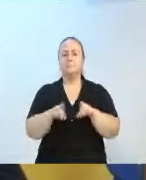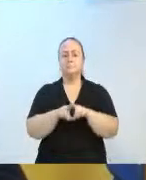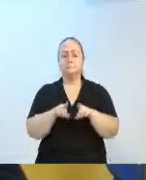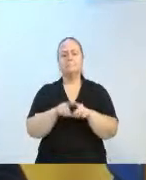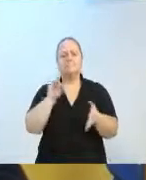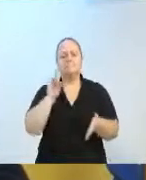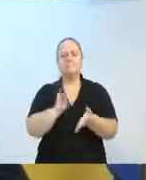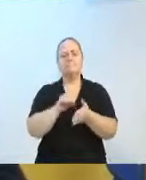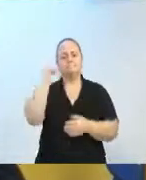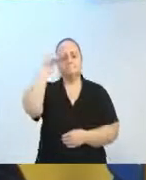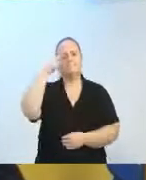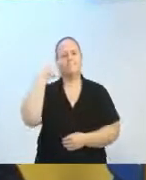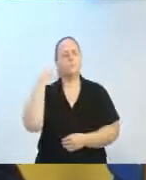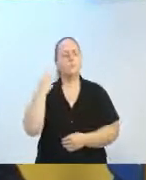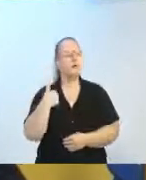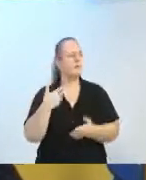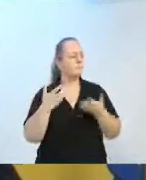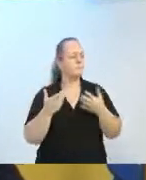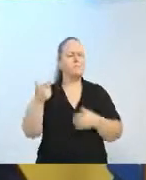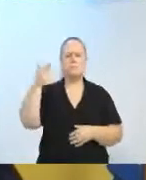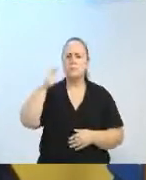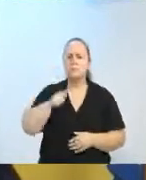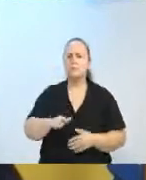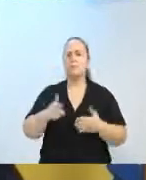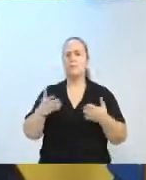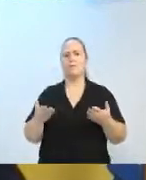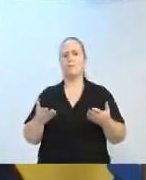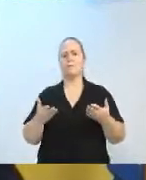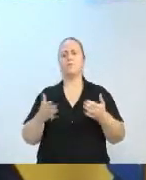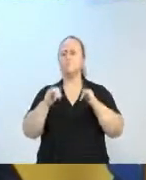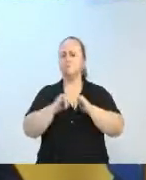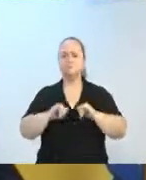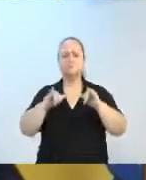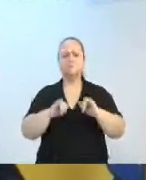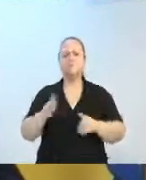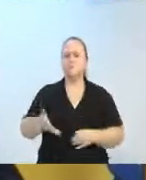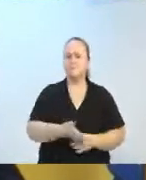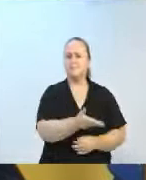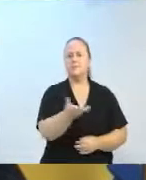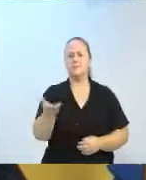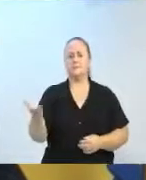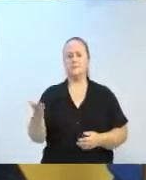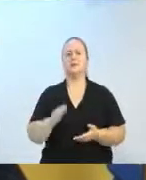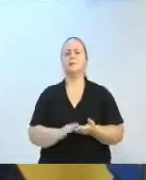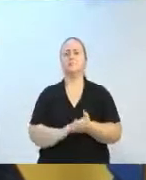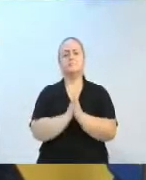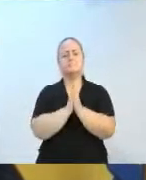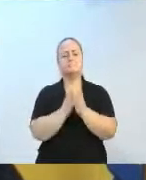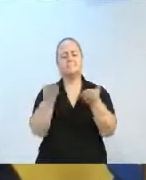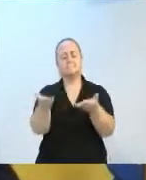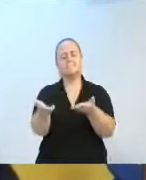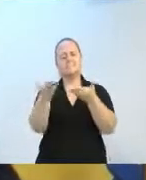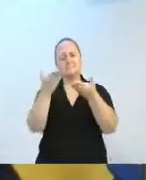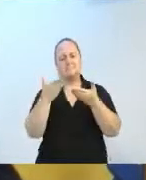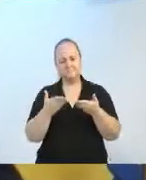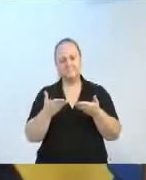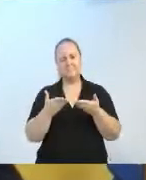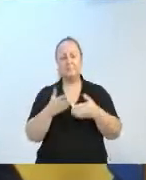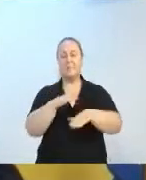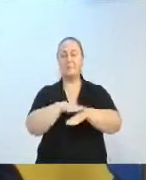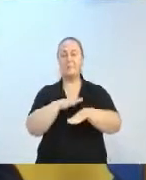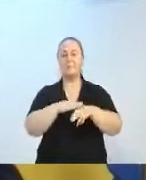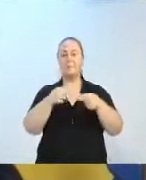de renovar a todos os senhores edis que nos visitem, que participem da cerimônia de